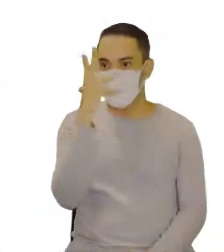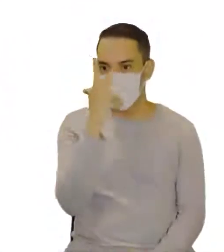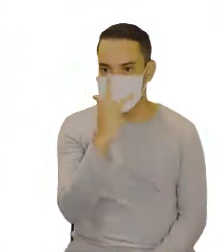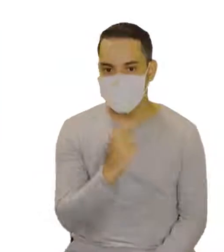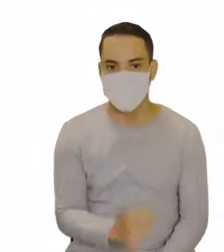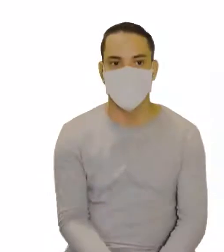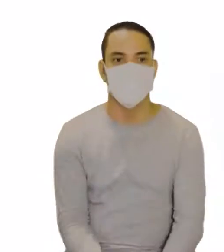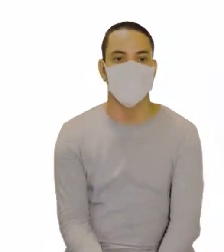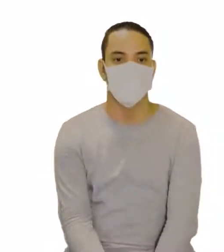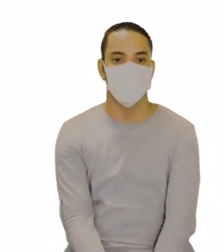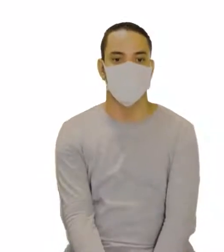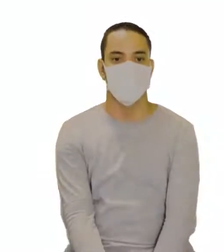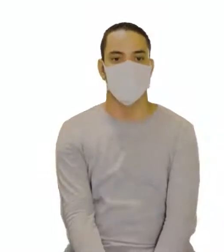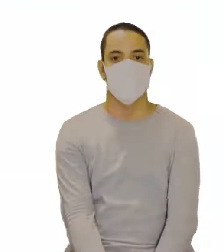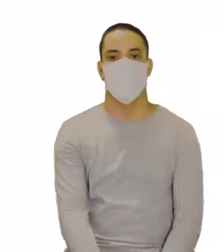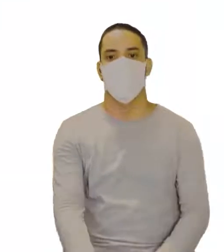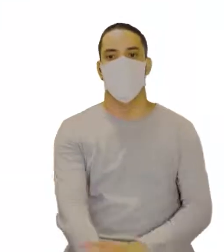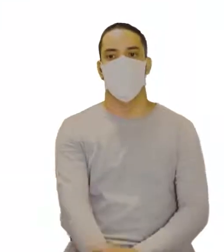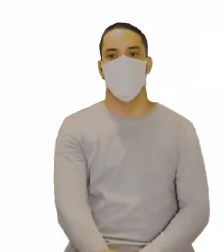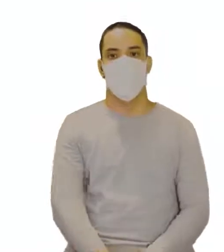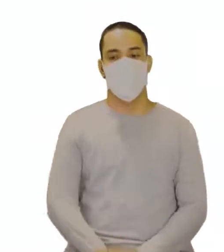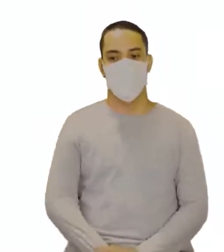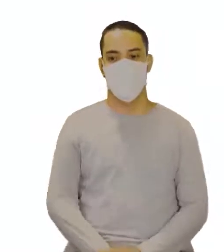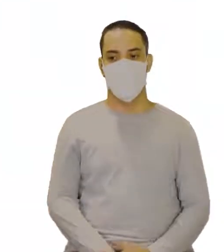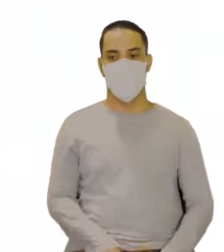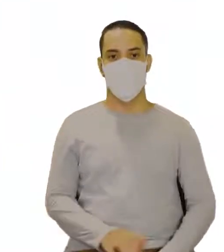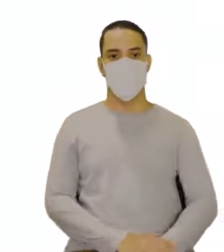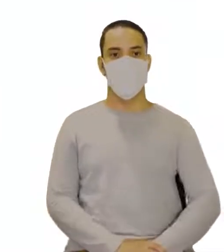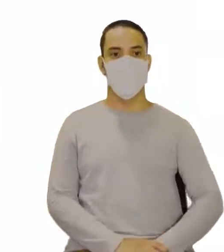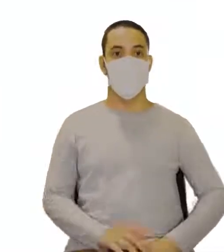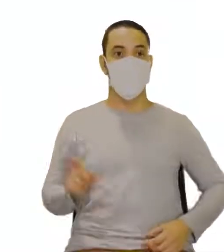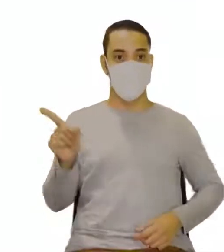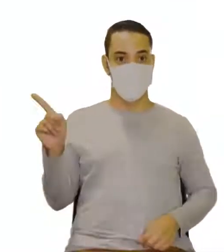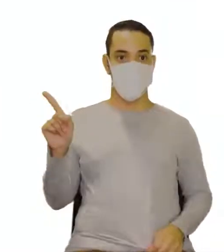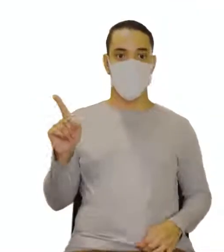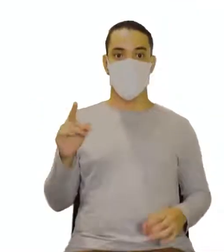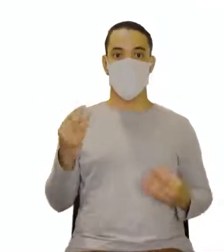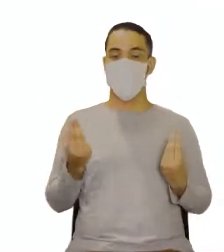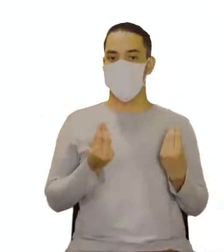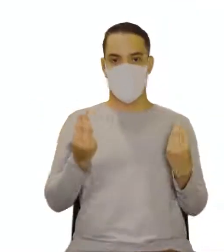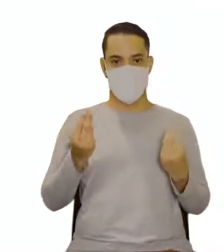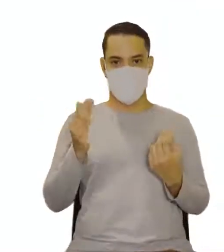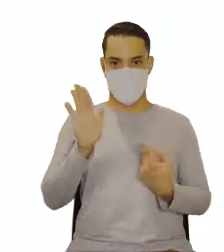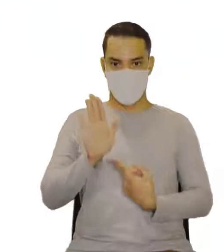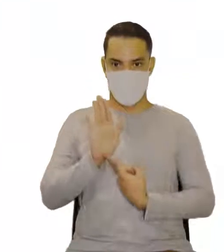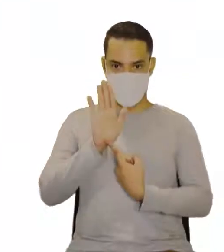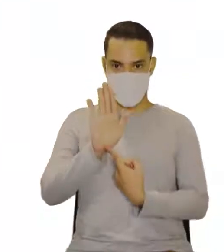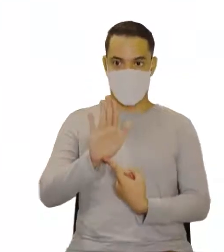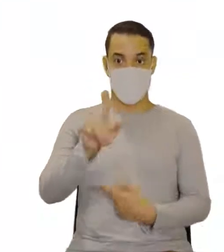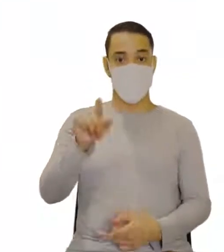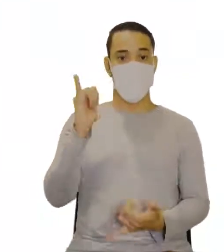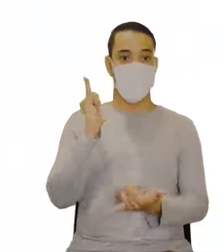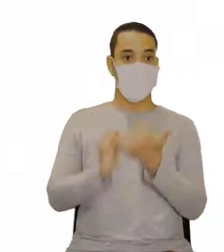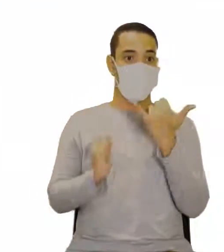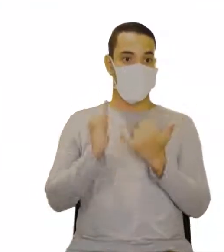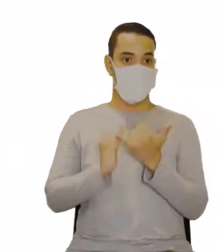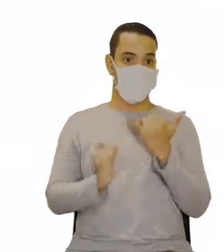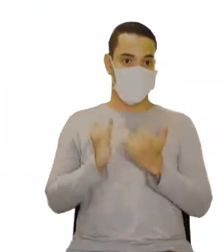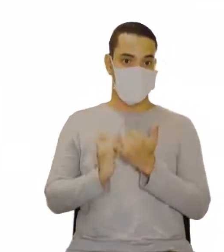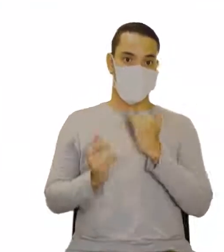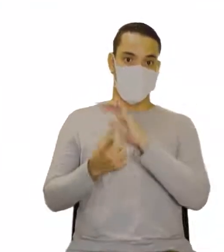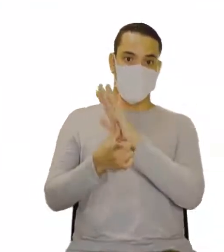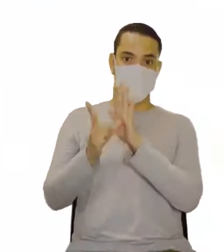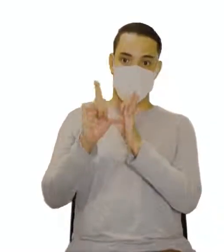aqui. O que nós temos? Essa configuração, olha só, pessoal, essa figura é bem parecida com a figura lá